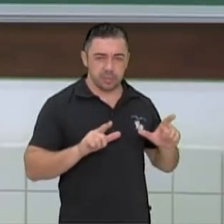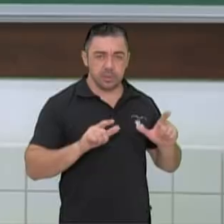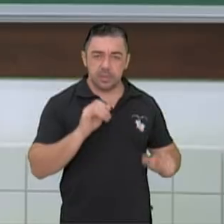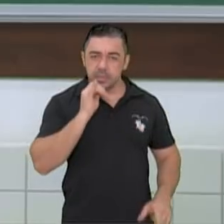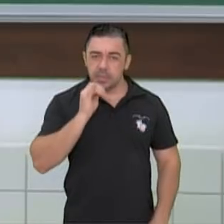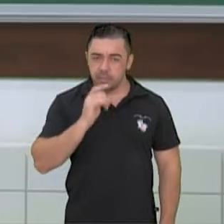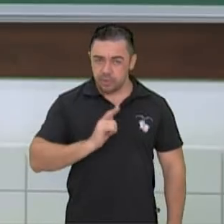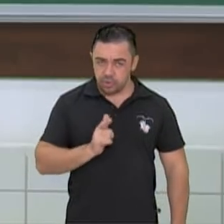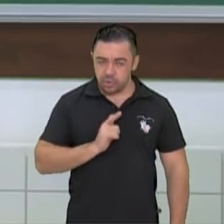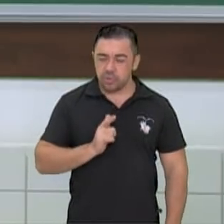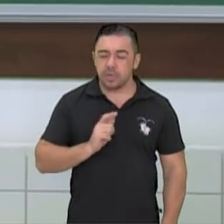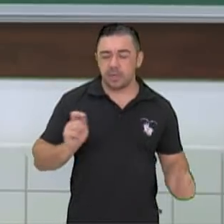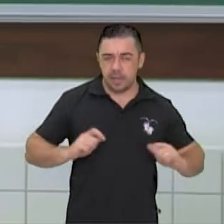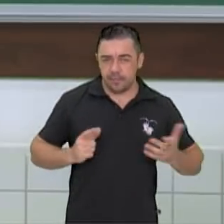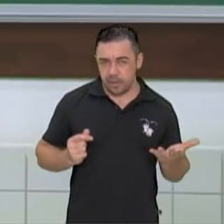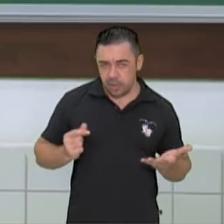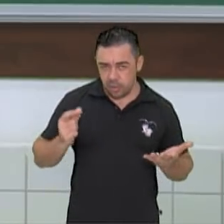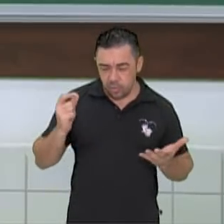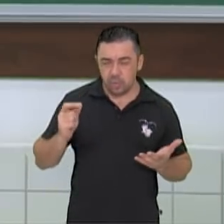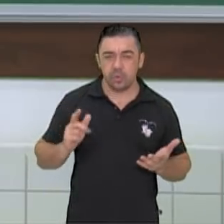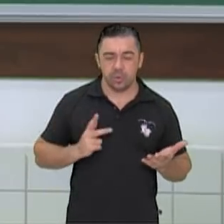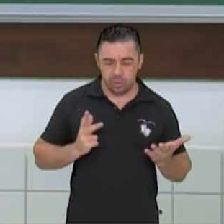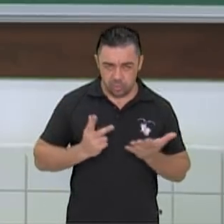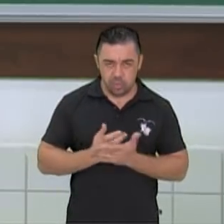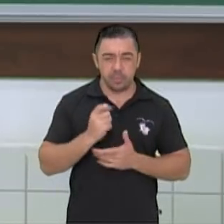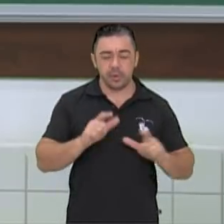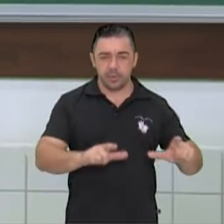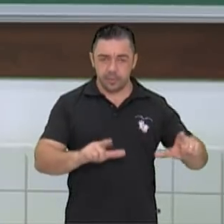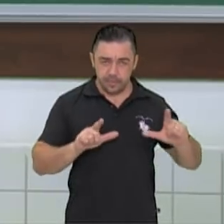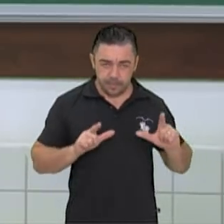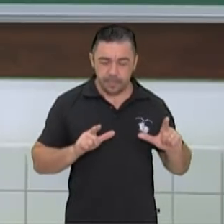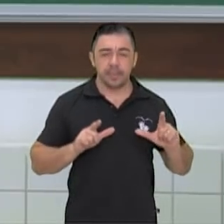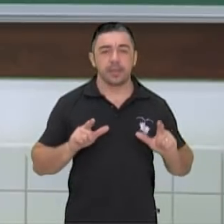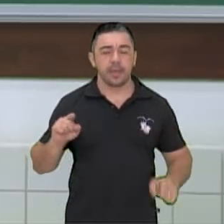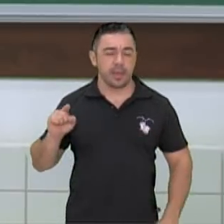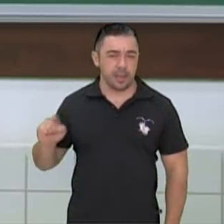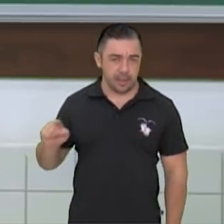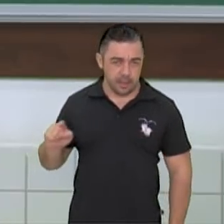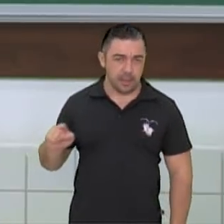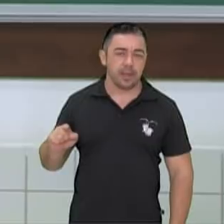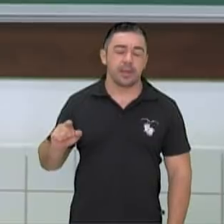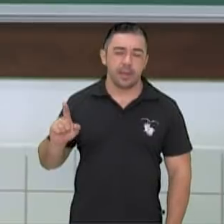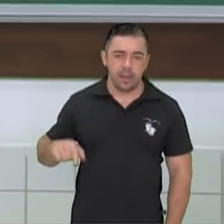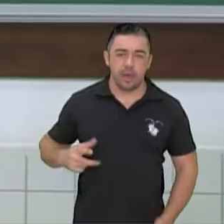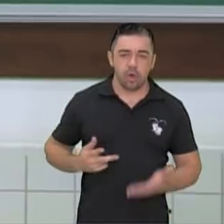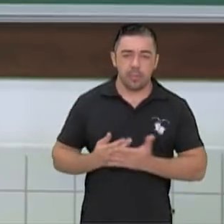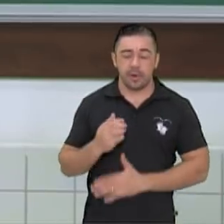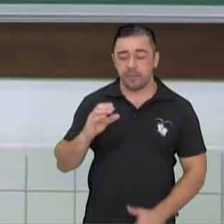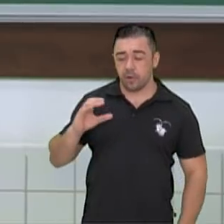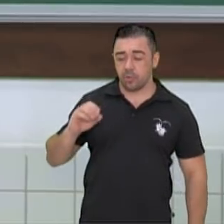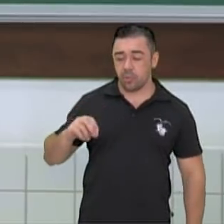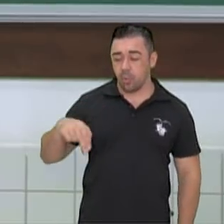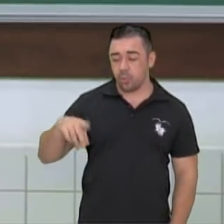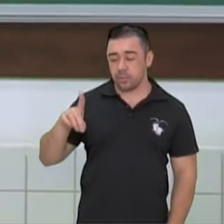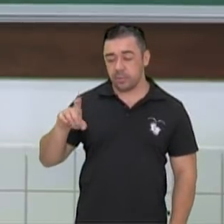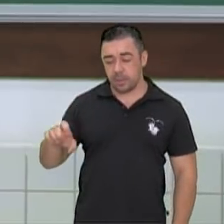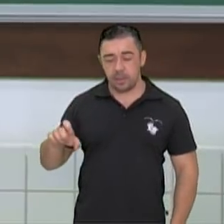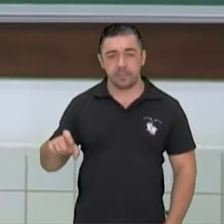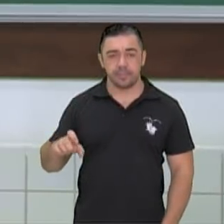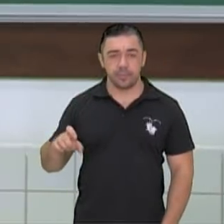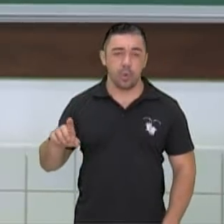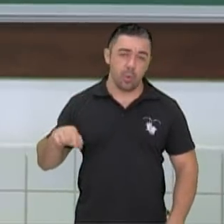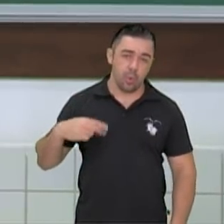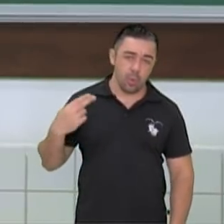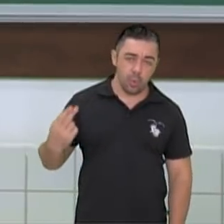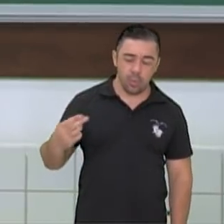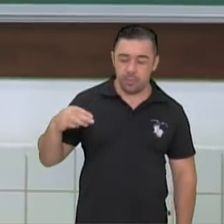cara tinha a condição, mas ele não tinha um título nobiliárquico, havia também essas situações, hoje a corrente historiográfica diz que